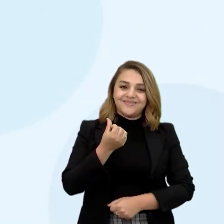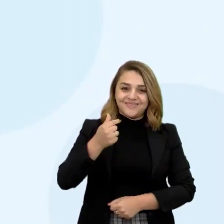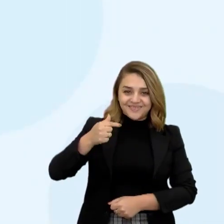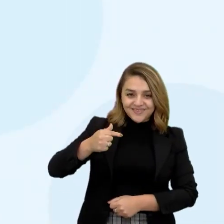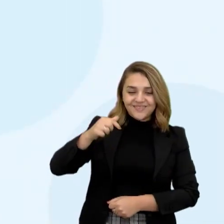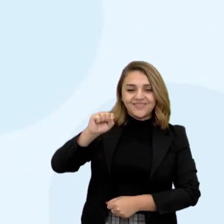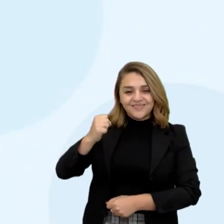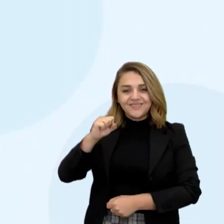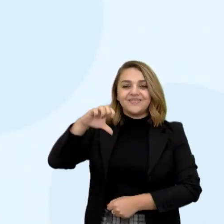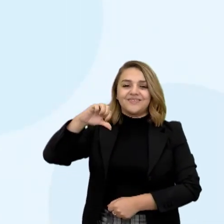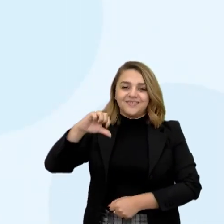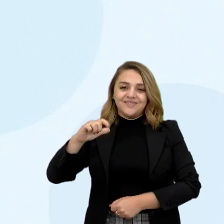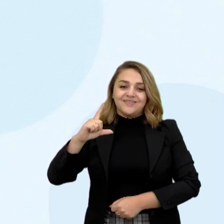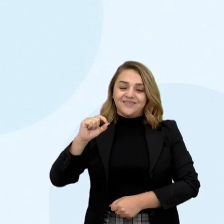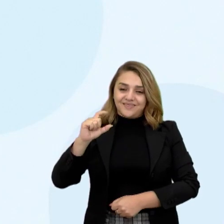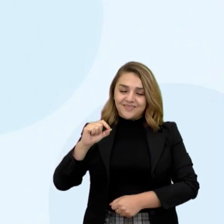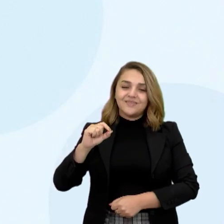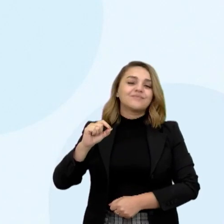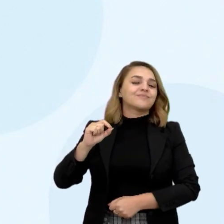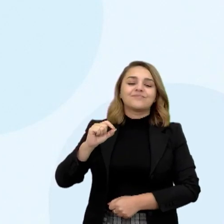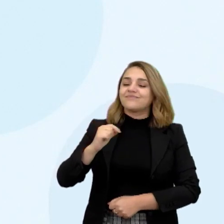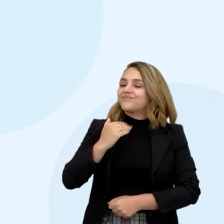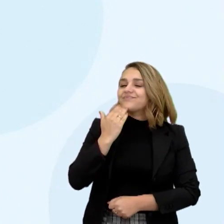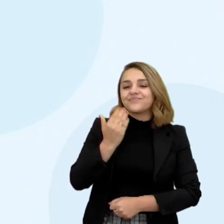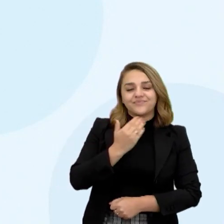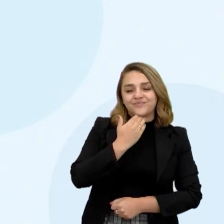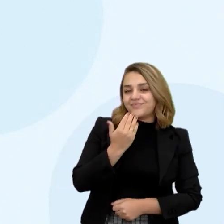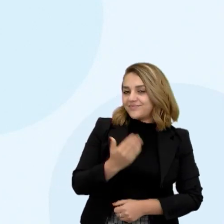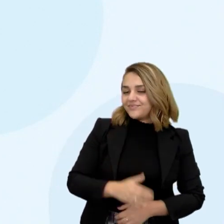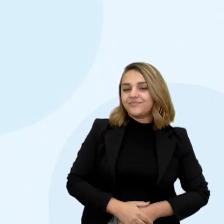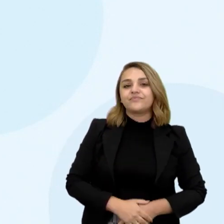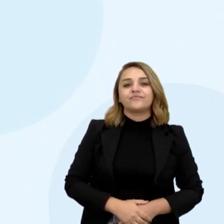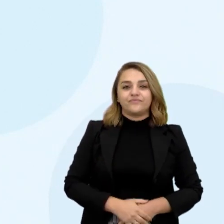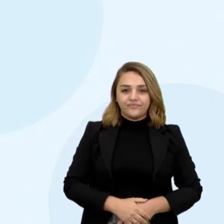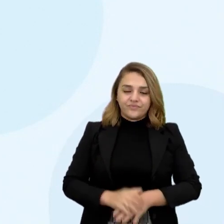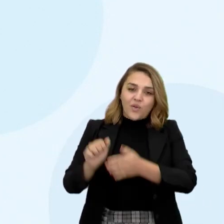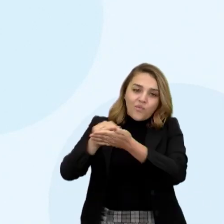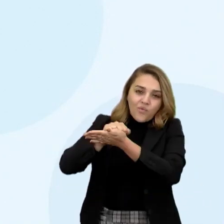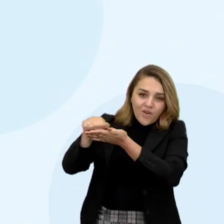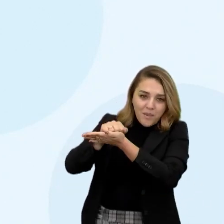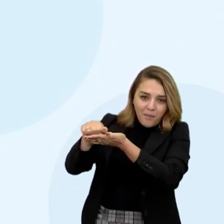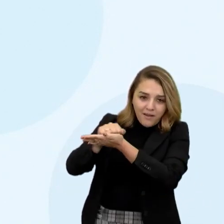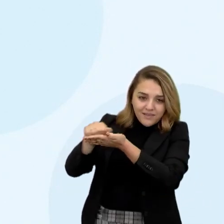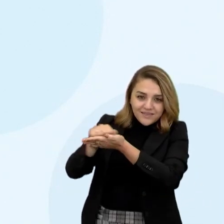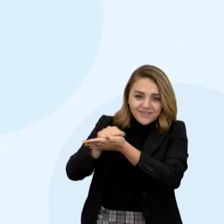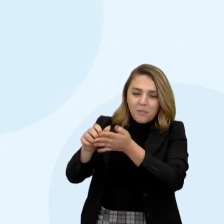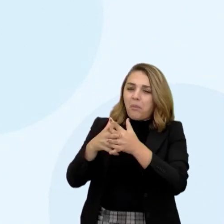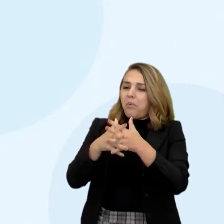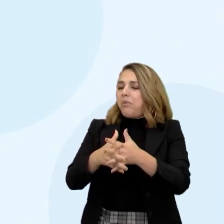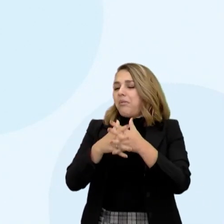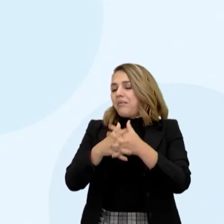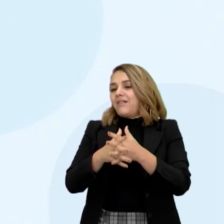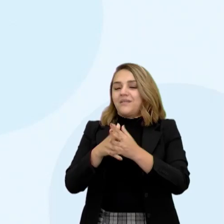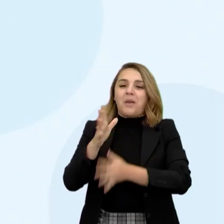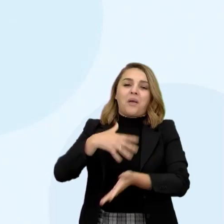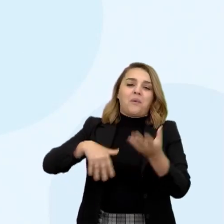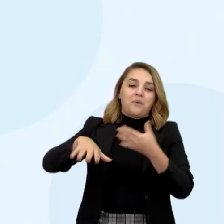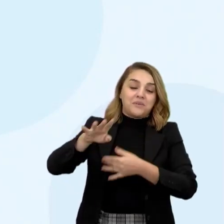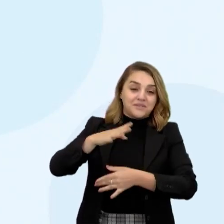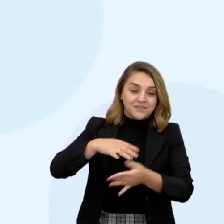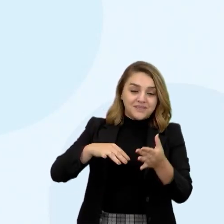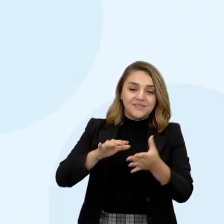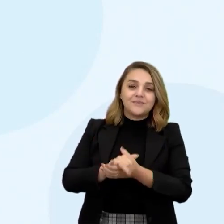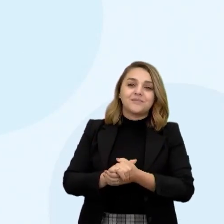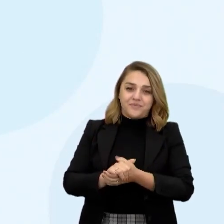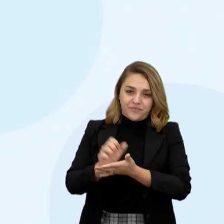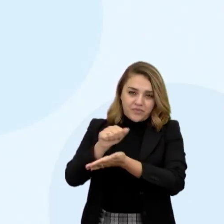6, 7, 8, 9, 10. Não dá, não rola. Peraí, deixa eu apagar isso aqui, tá fazendo uma bagunça enorme, pelo amor, né? Apagar toda a